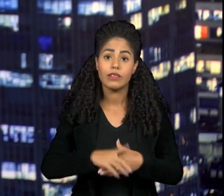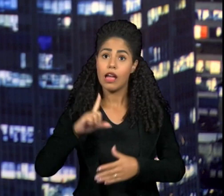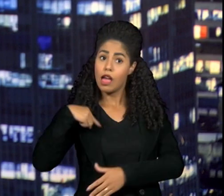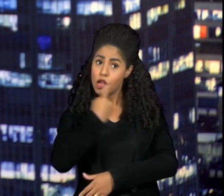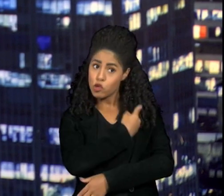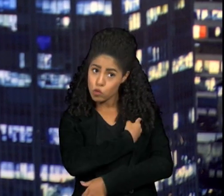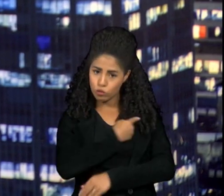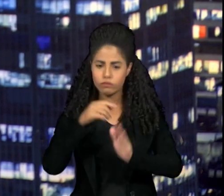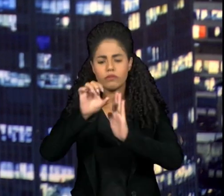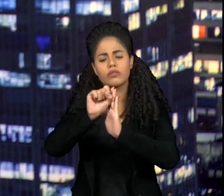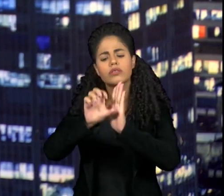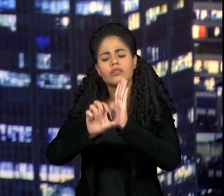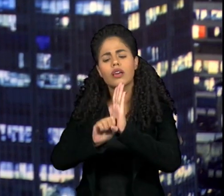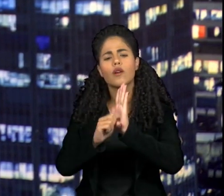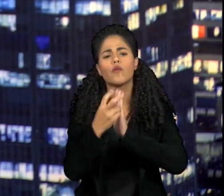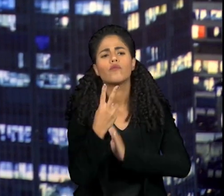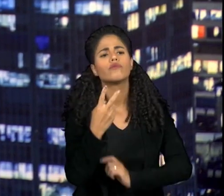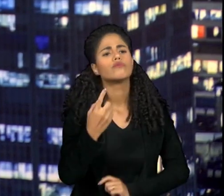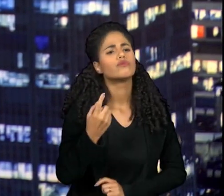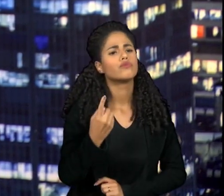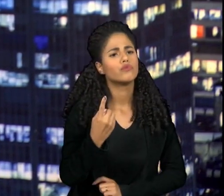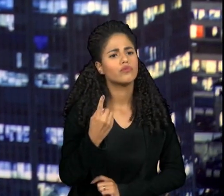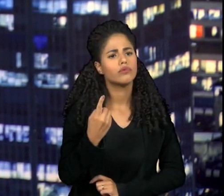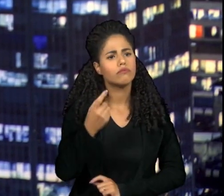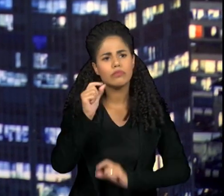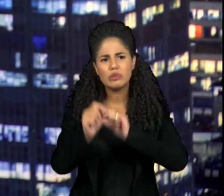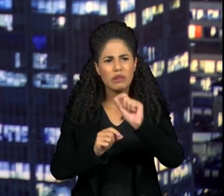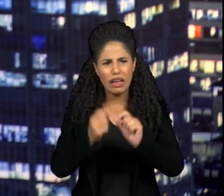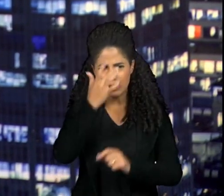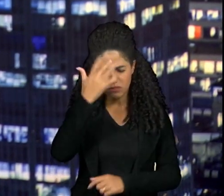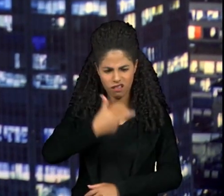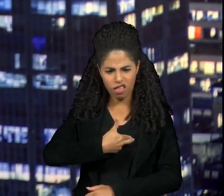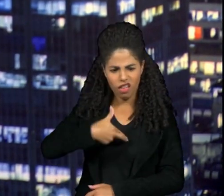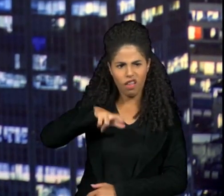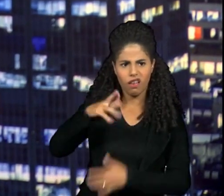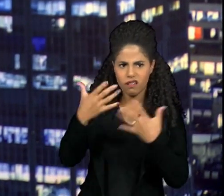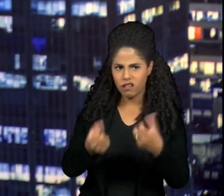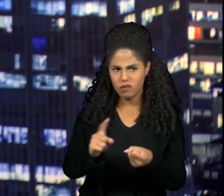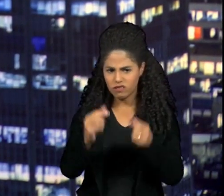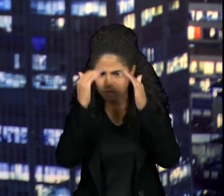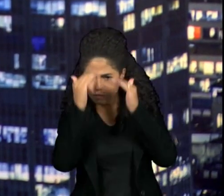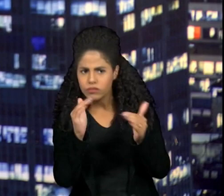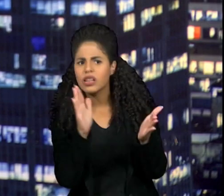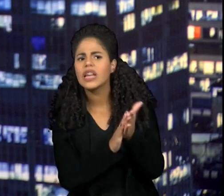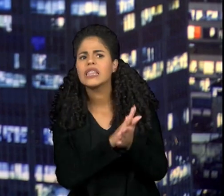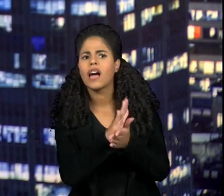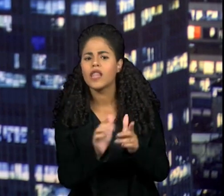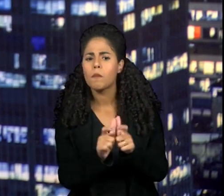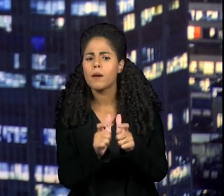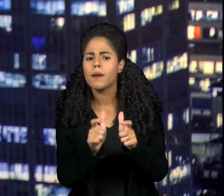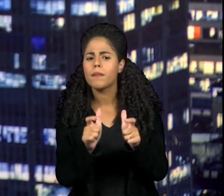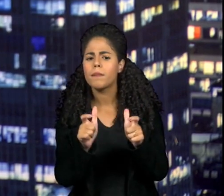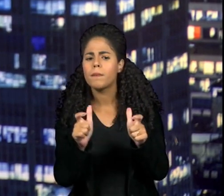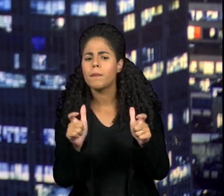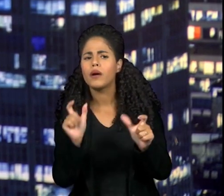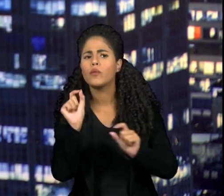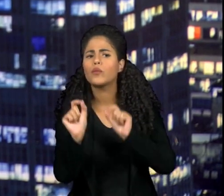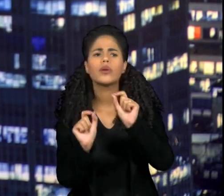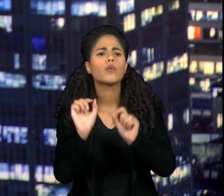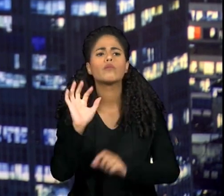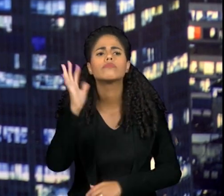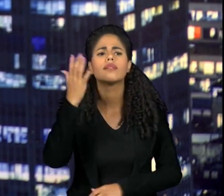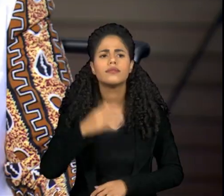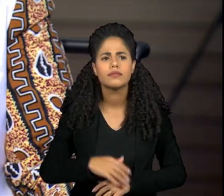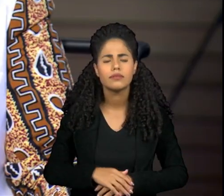pleno século XXI, chamando a atenção para a intolerância religiosa. Quer dizer, para o aumento dela, né? O que explica essa